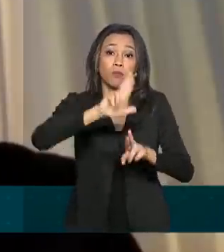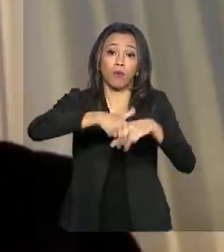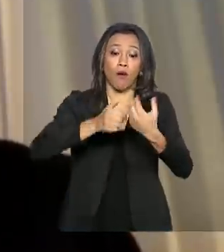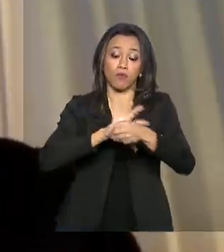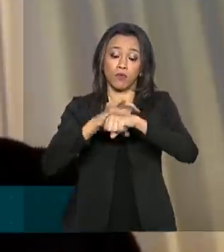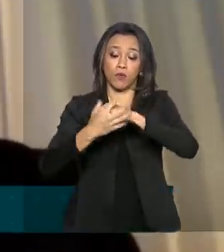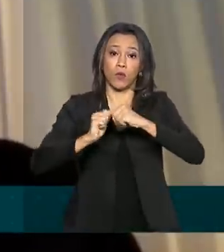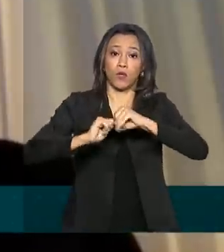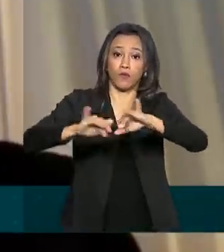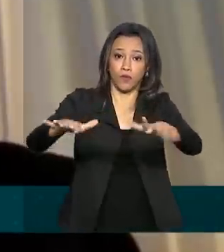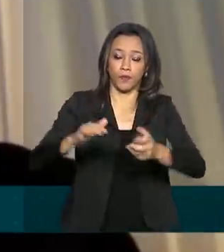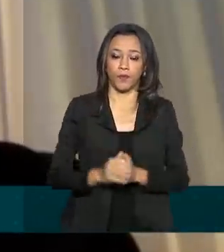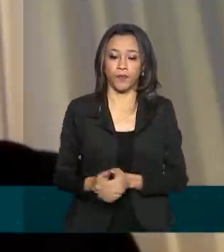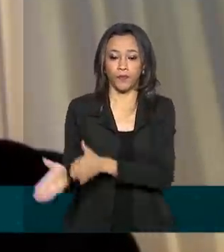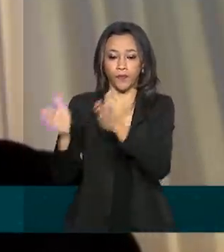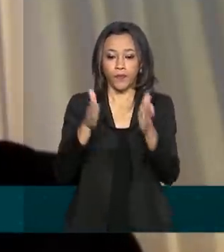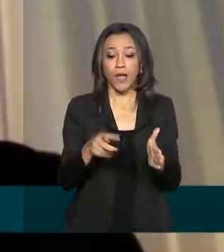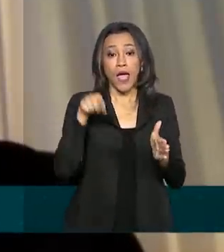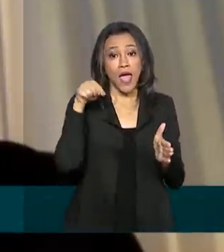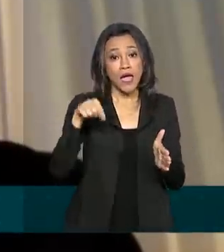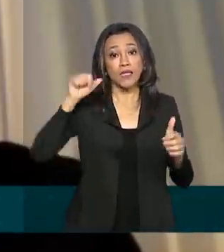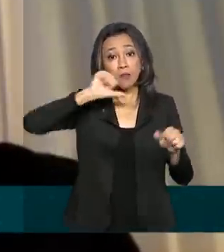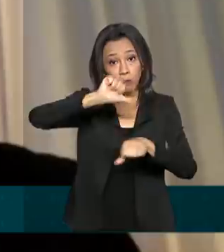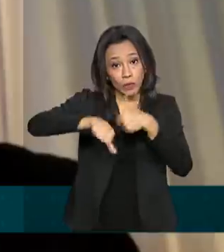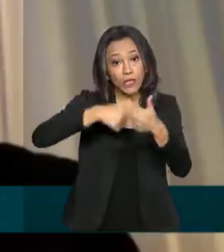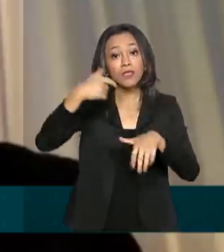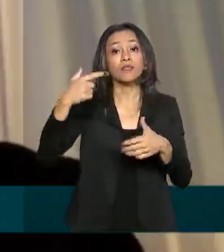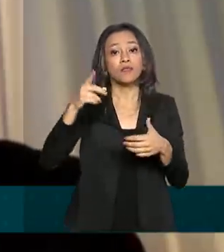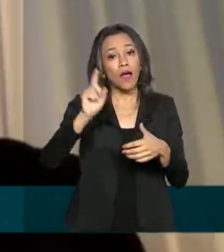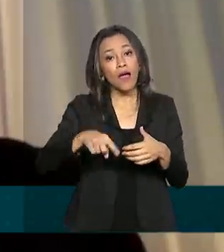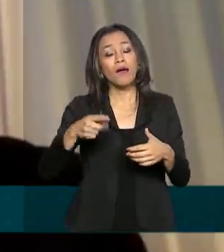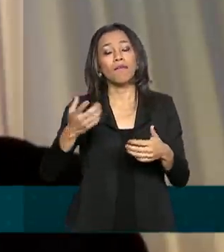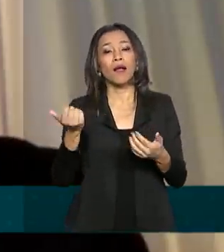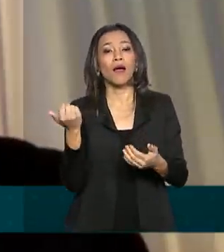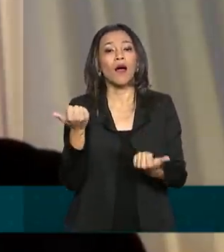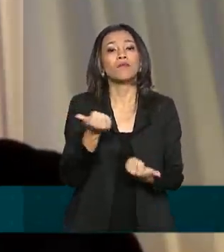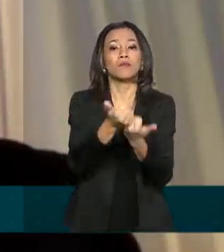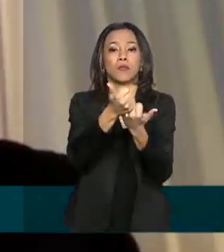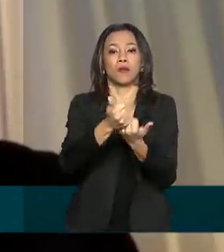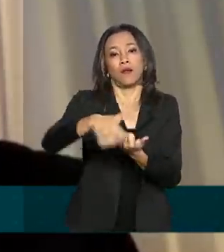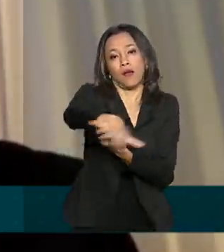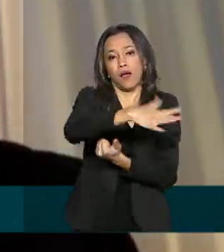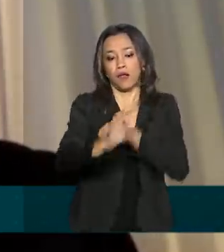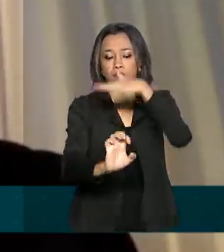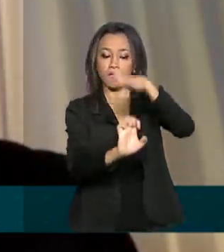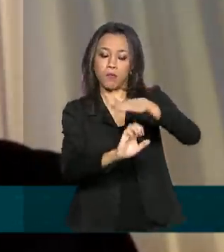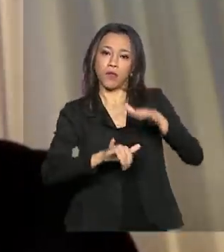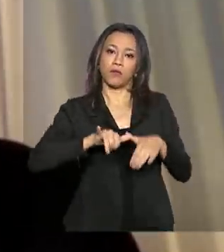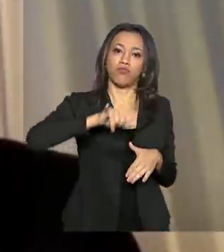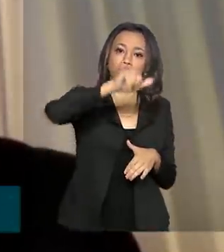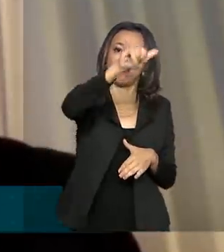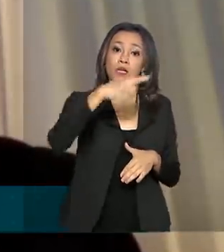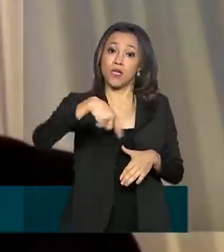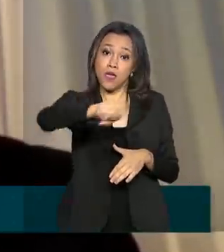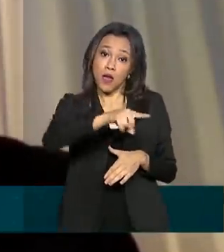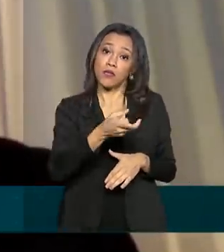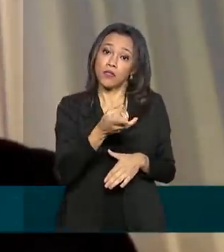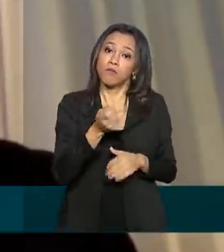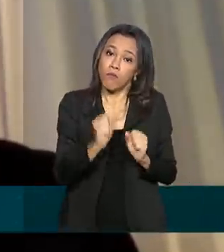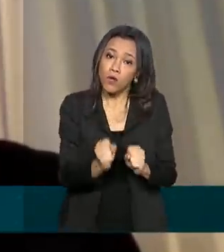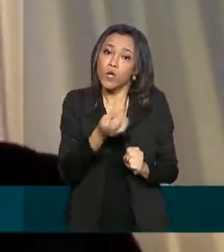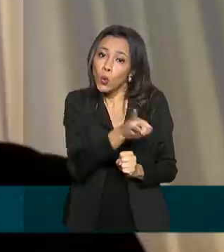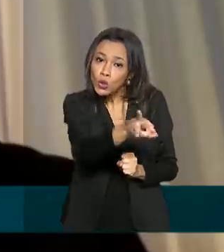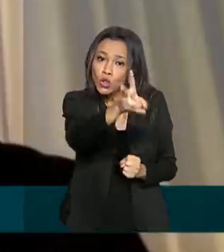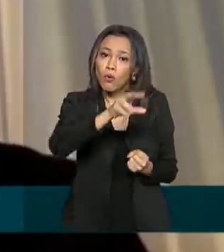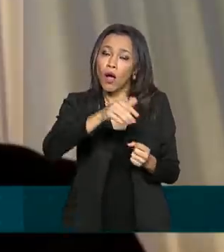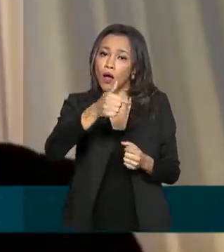alterações foram no sentido de equilibrar o setor de transporte aéreo, de modo a propiciar um ambiente que as empresas possam continuar operando os